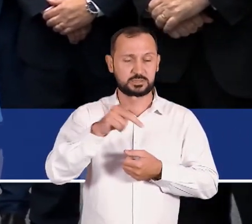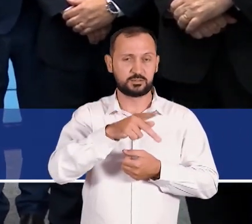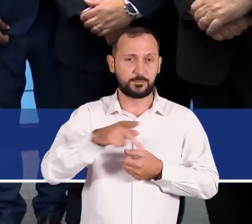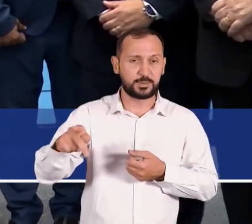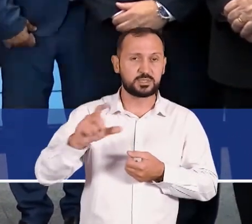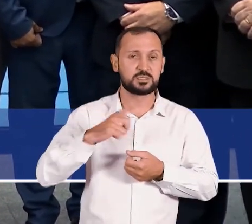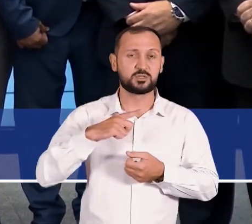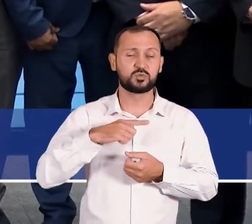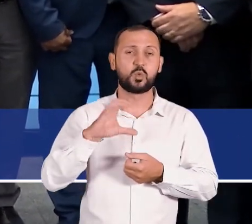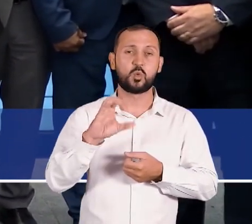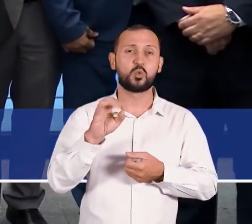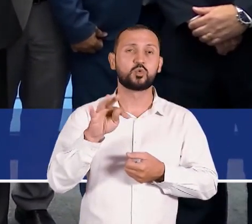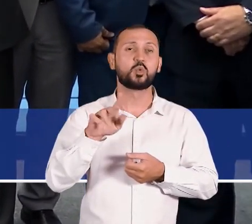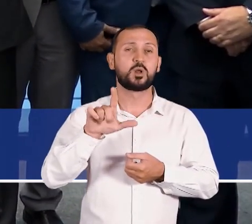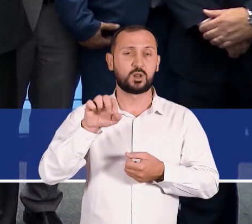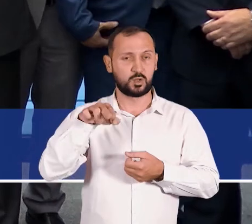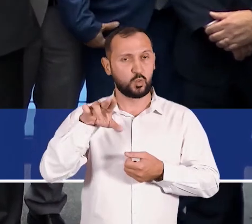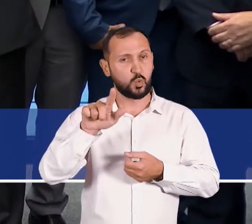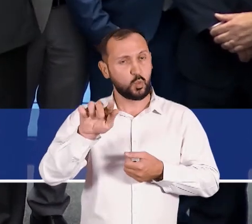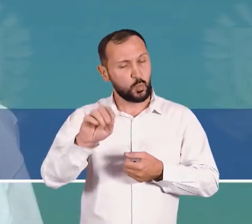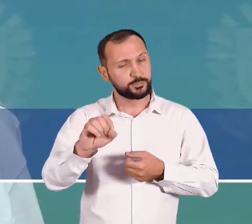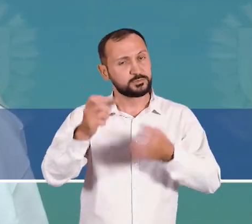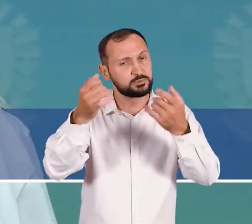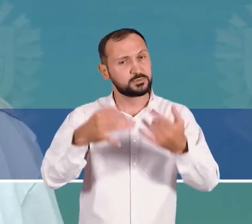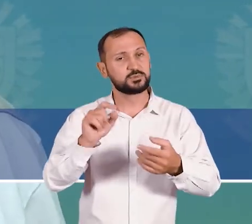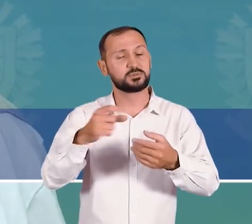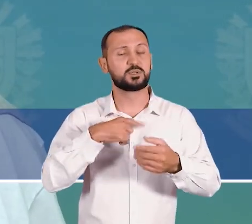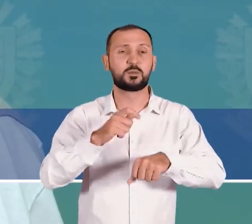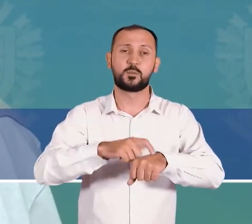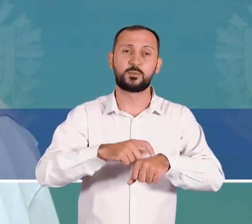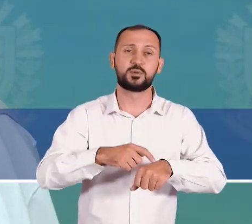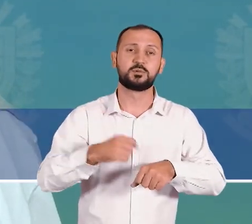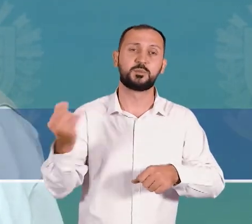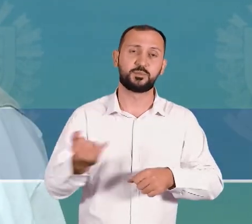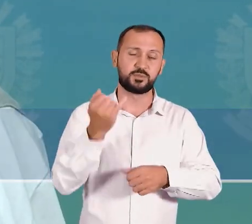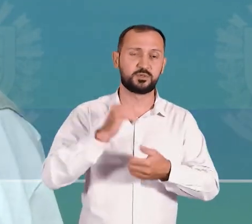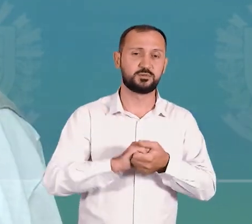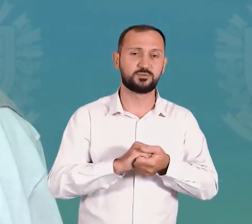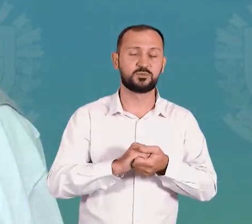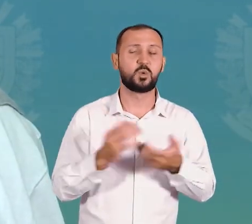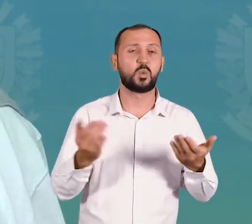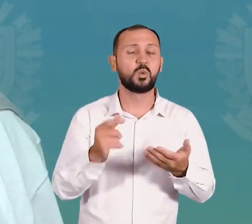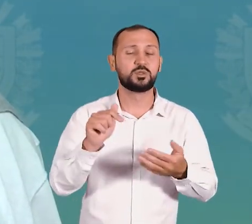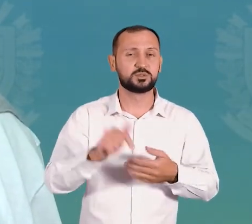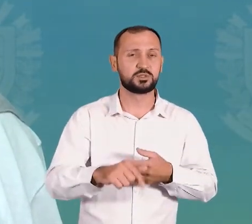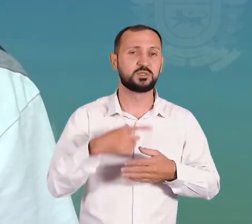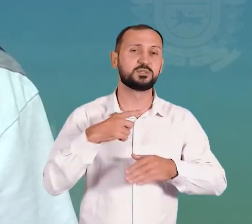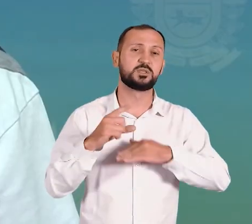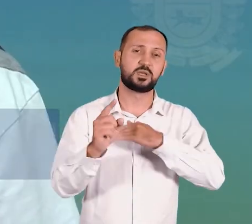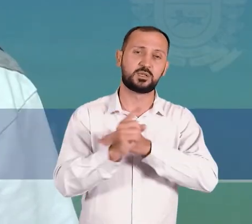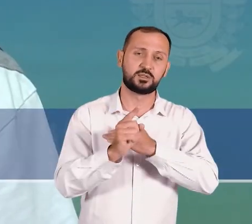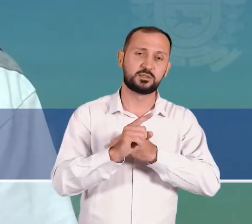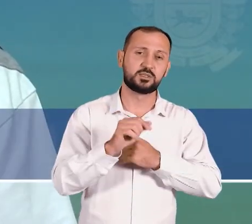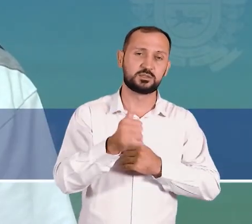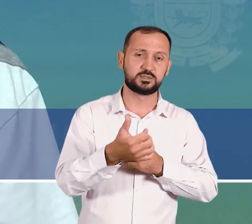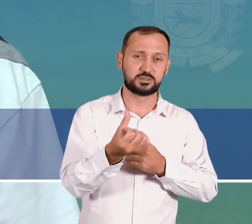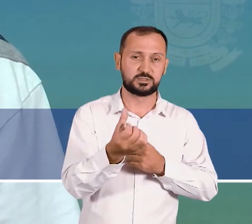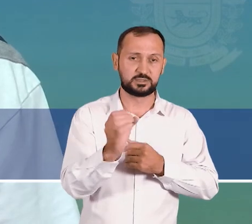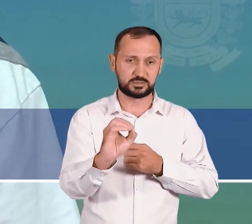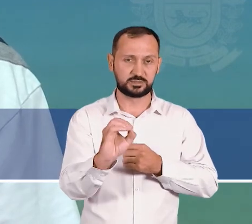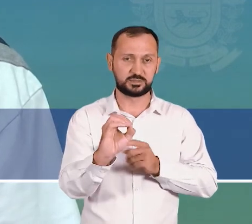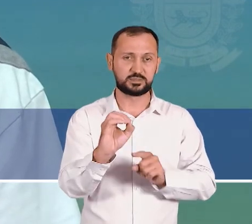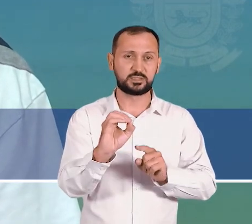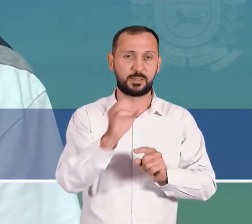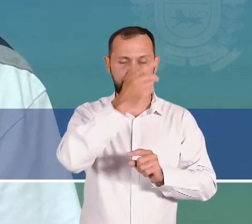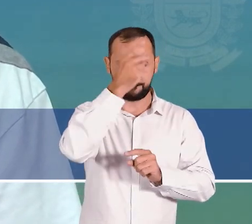Marcolino, diretor-presidente da Associação Cotolengo, ressaltou que as doações chegam em boa hora. O Cotolengo hoje atende